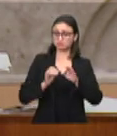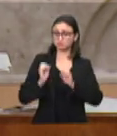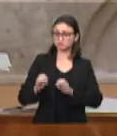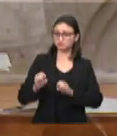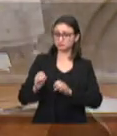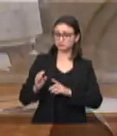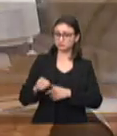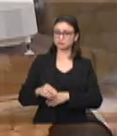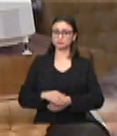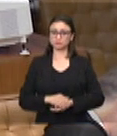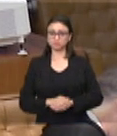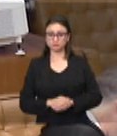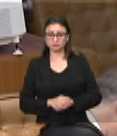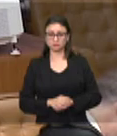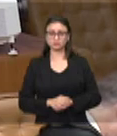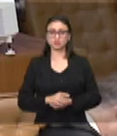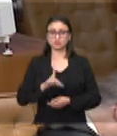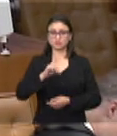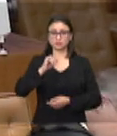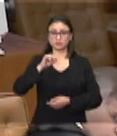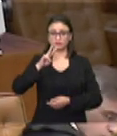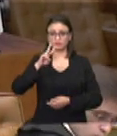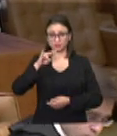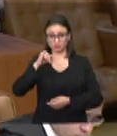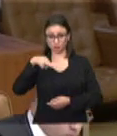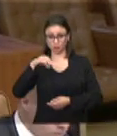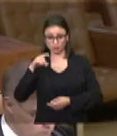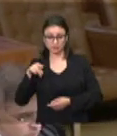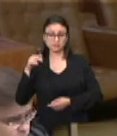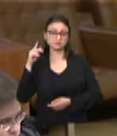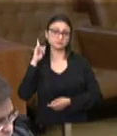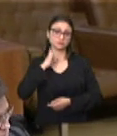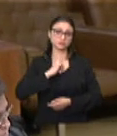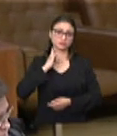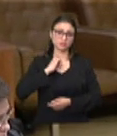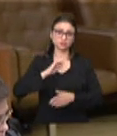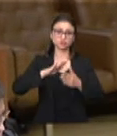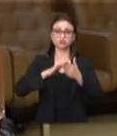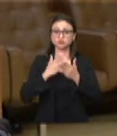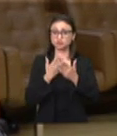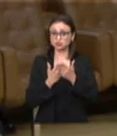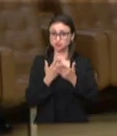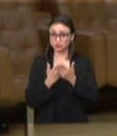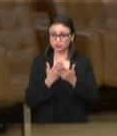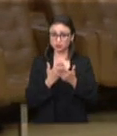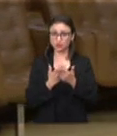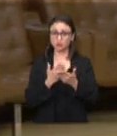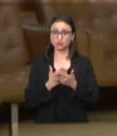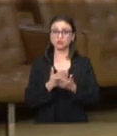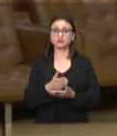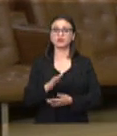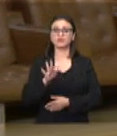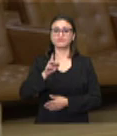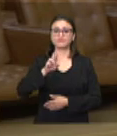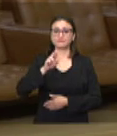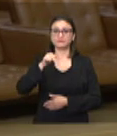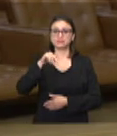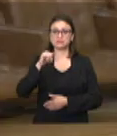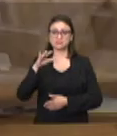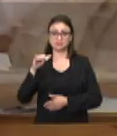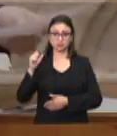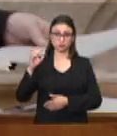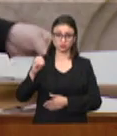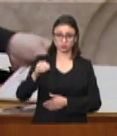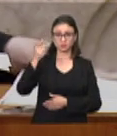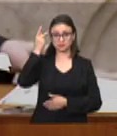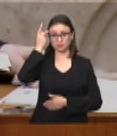ensino: UNA, Divinópolis, Minas Gerais. Alguns estudantes estão presentes no plenário do